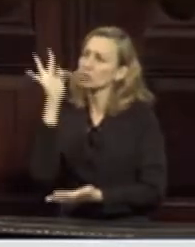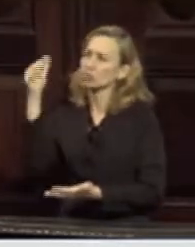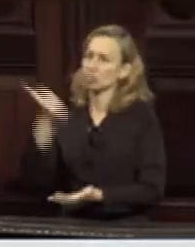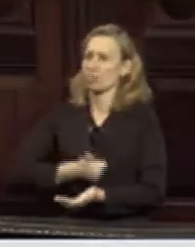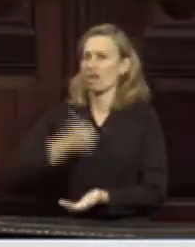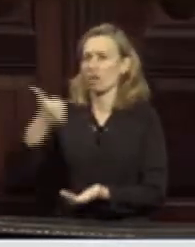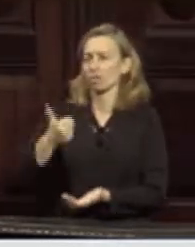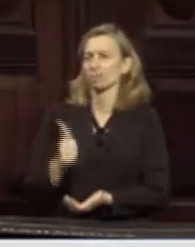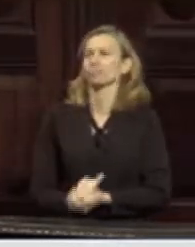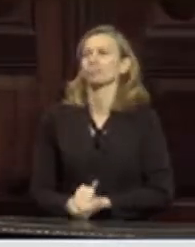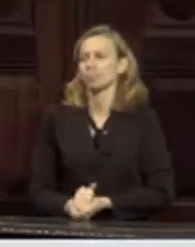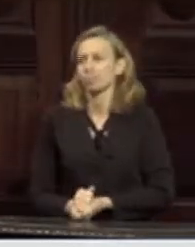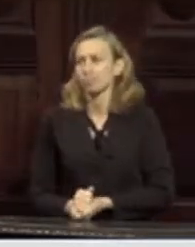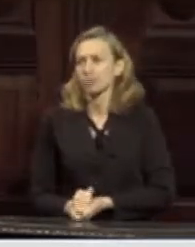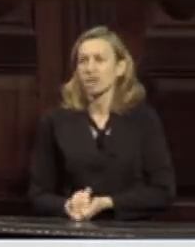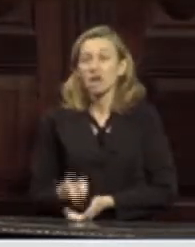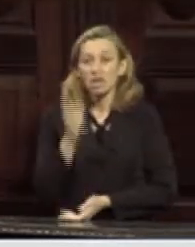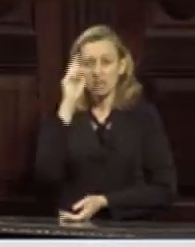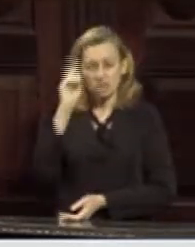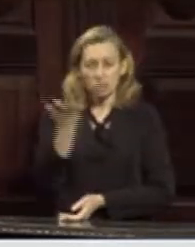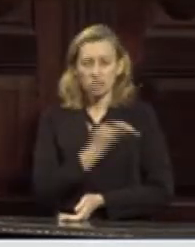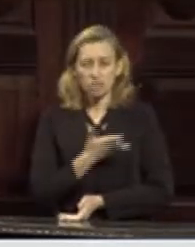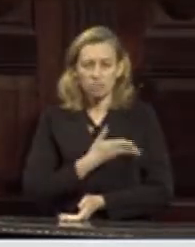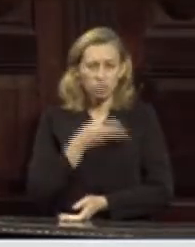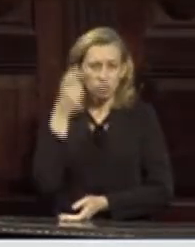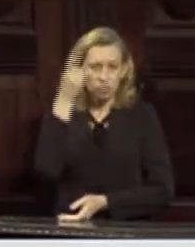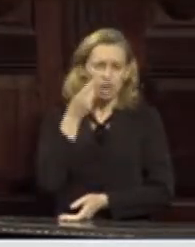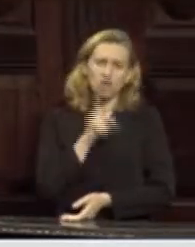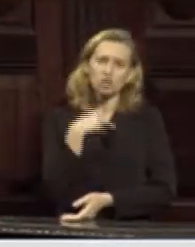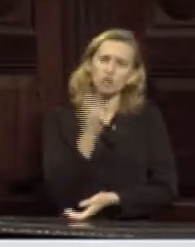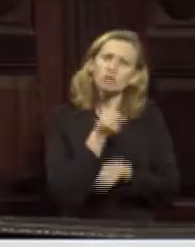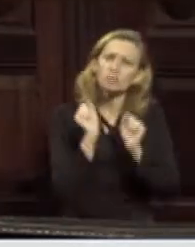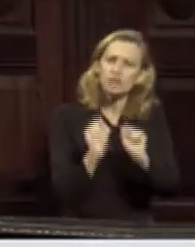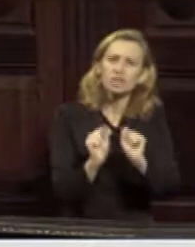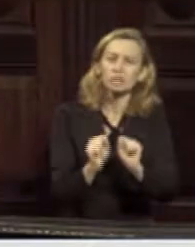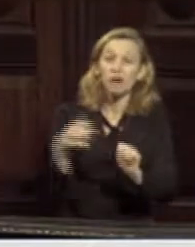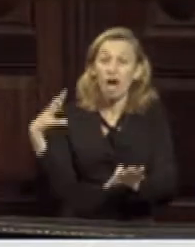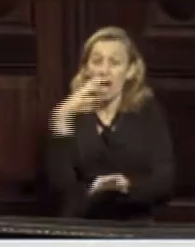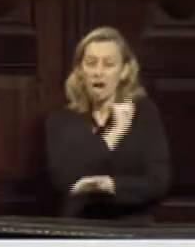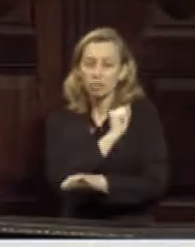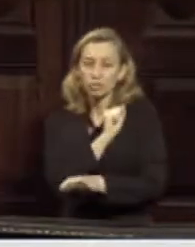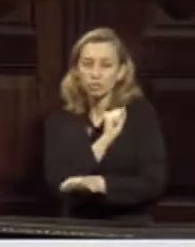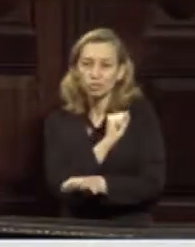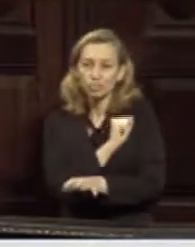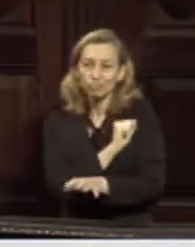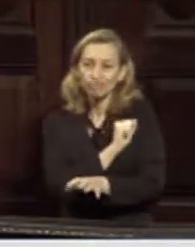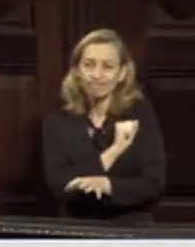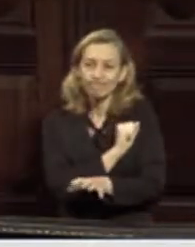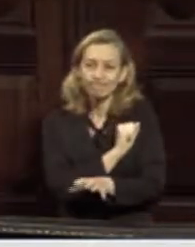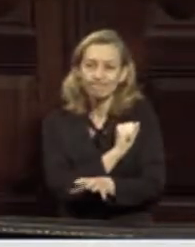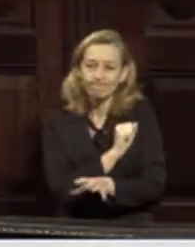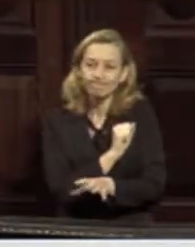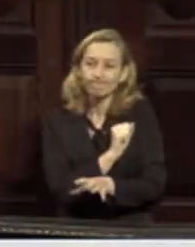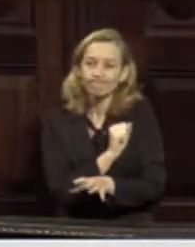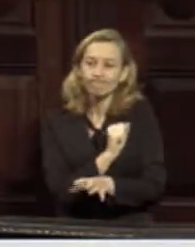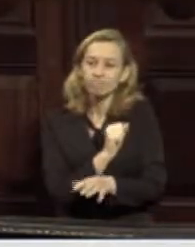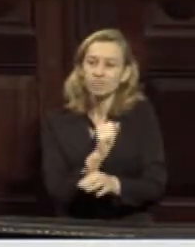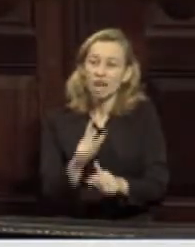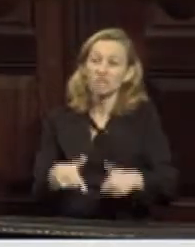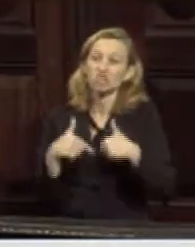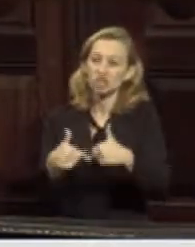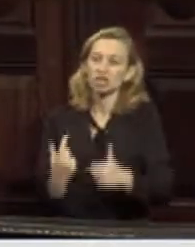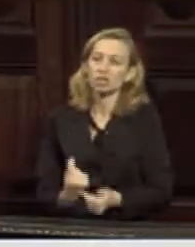recuperação. Senhoras e senhores deputados, nós precisamos desesperadamente recuperar a nossa economia